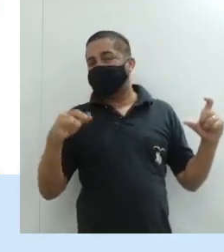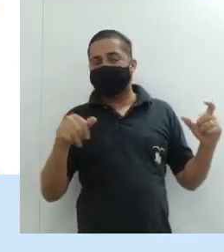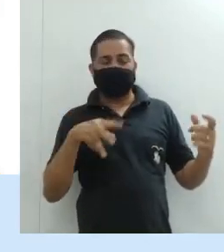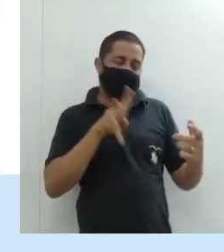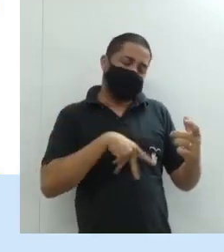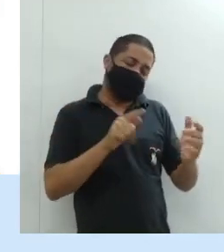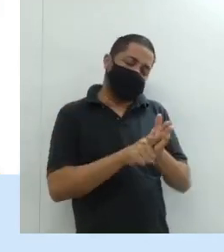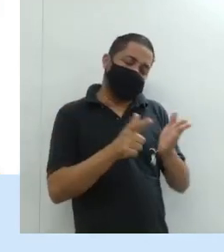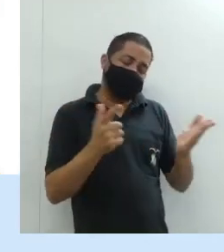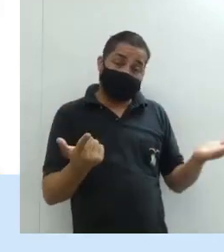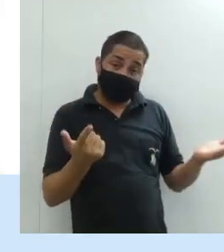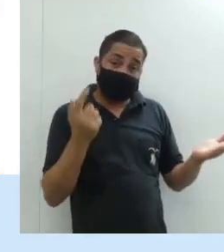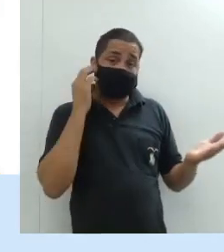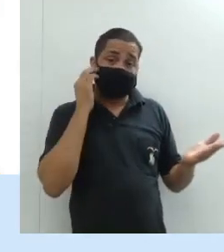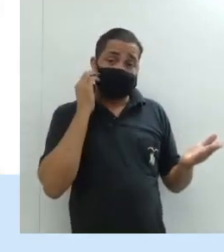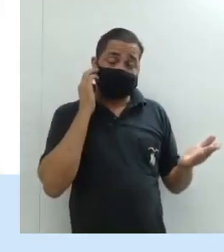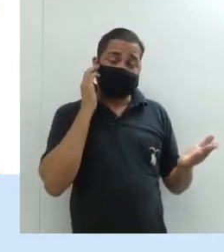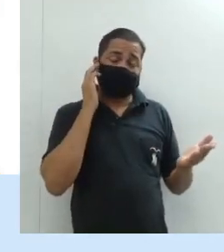um jornal,